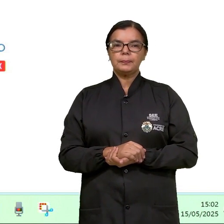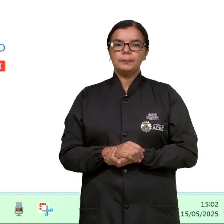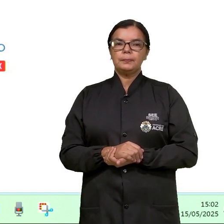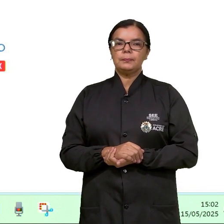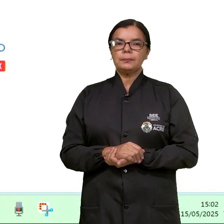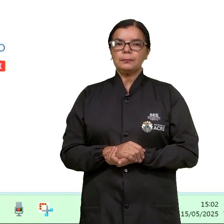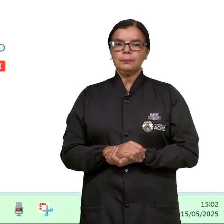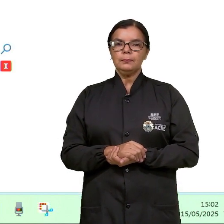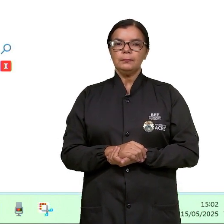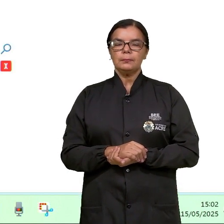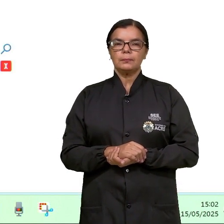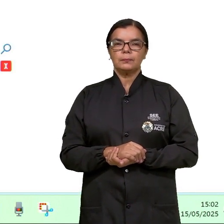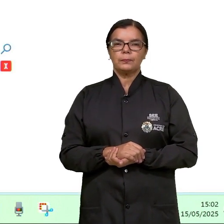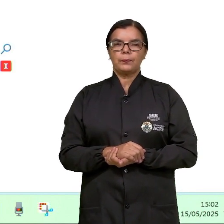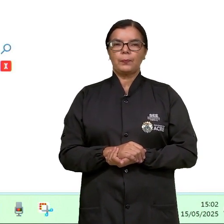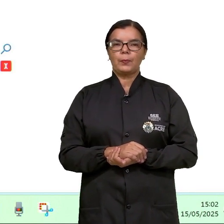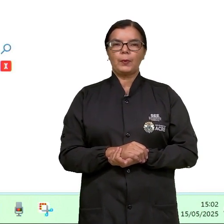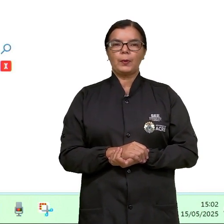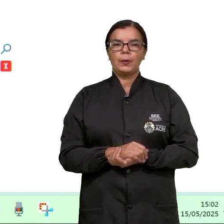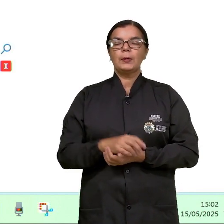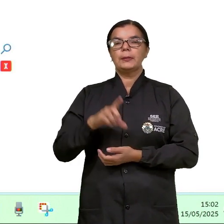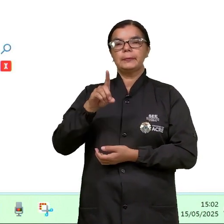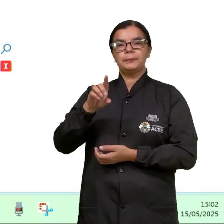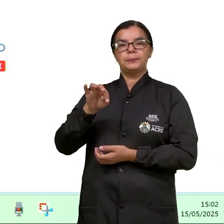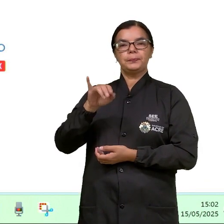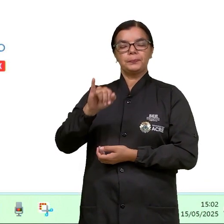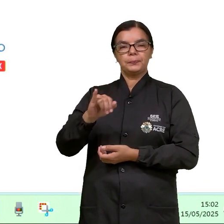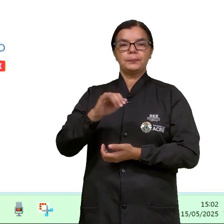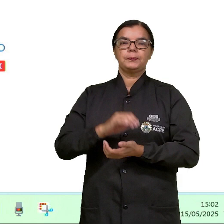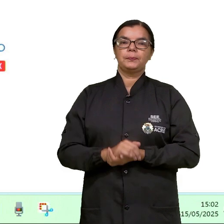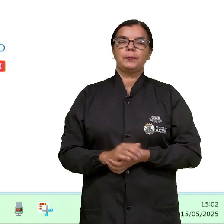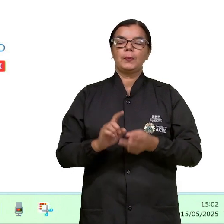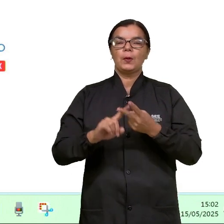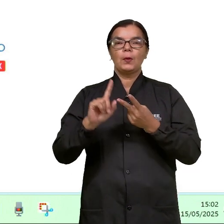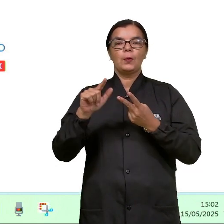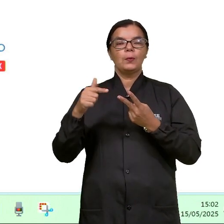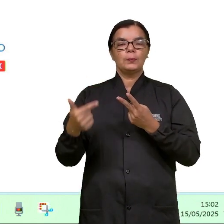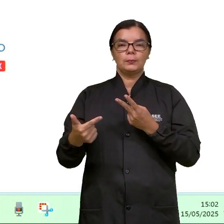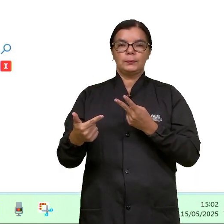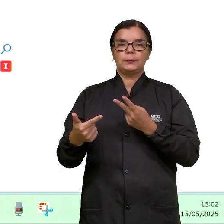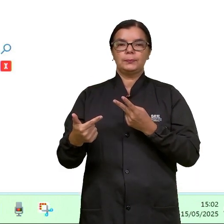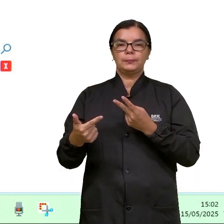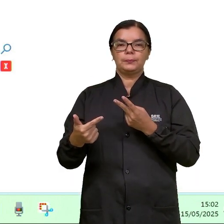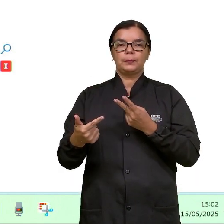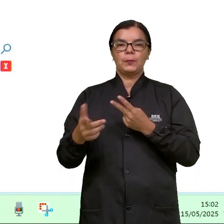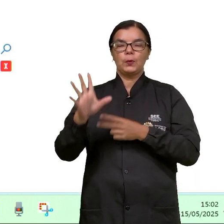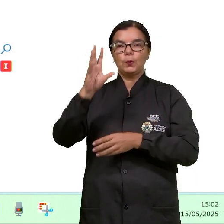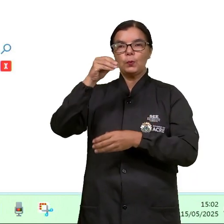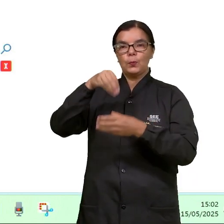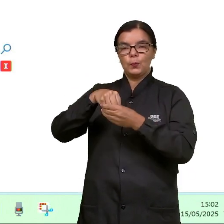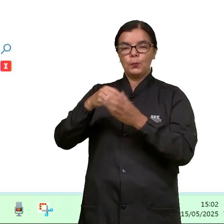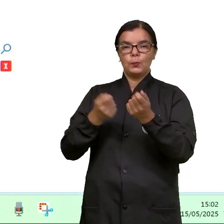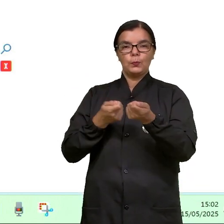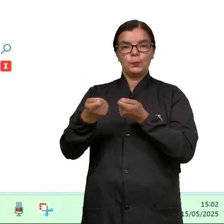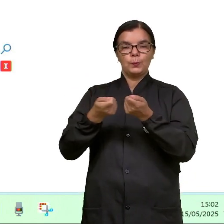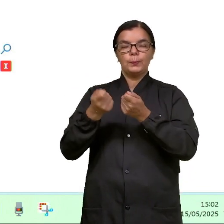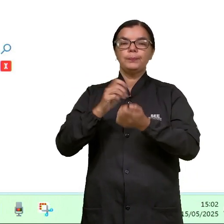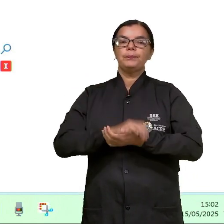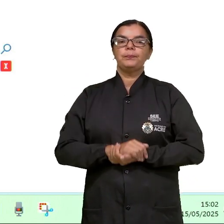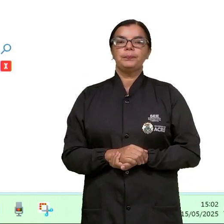Vou colocar o DTI. Vou pegar aqui outro órgão da PGE. Vou pegar aqui o controle interno. Vou pegar